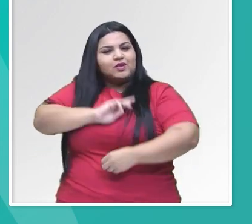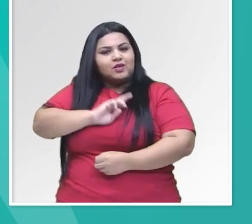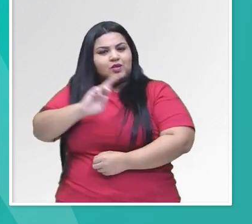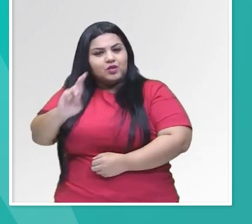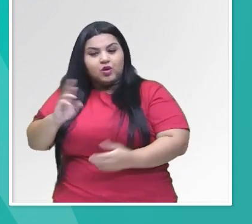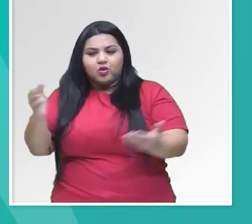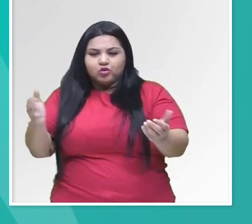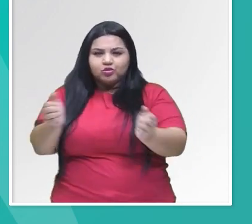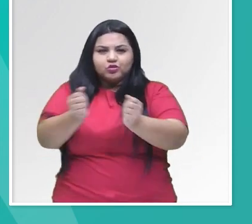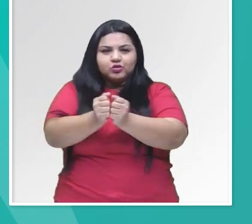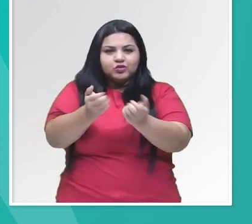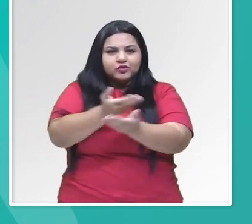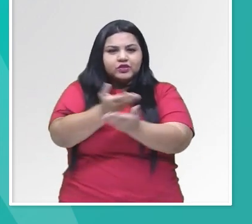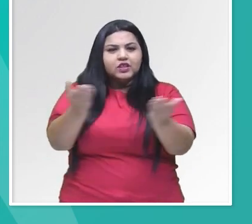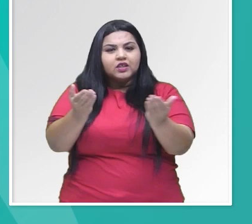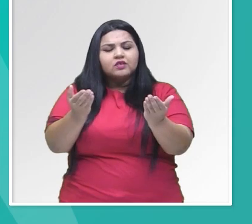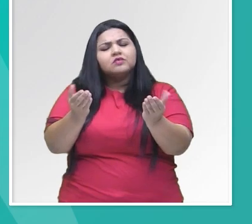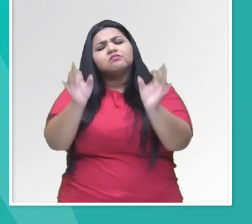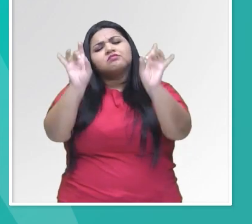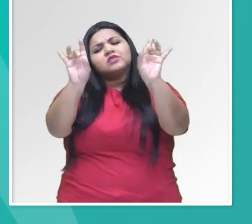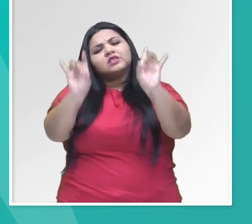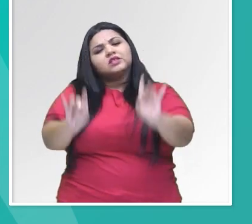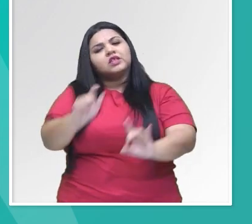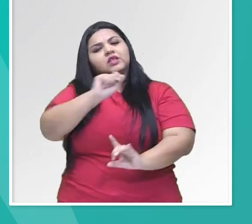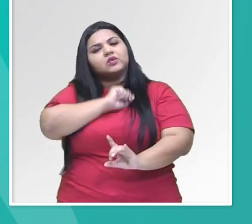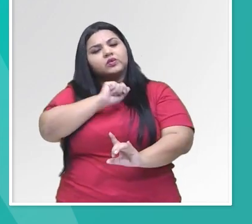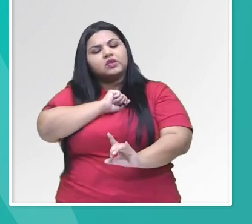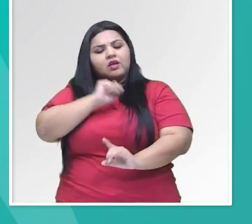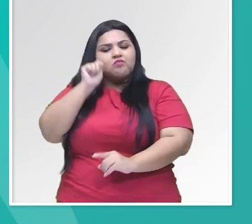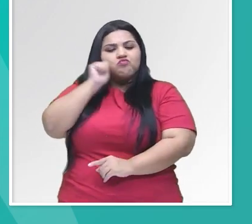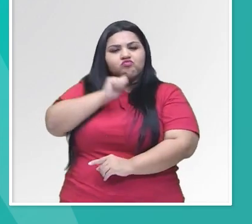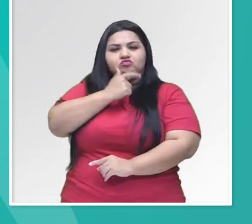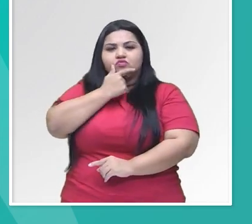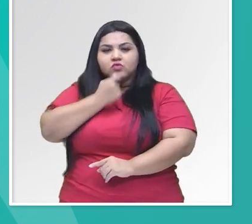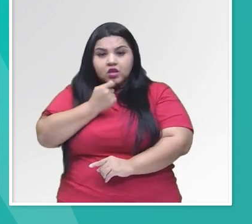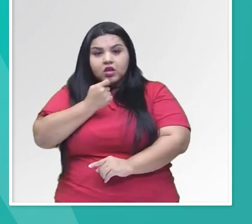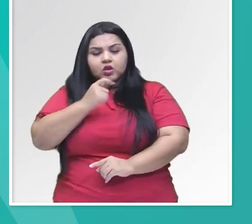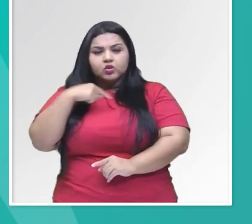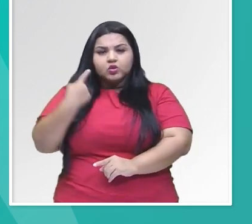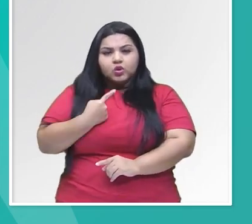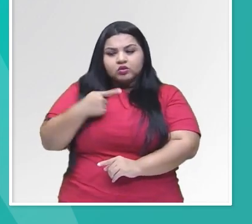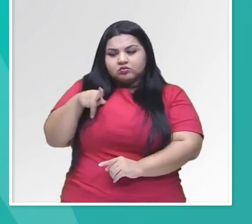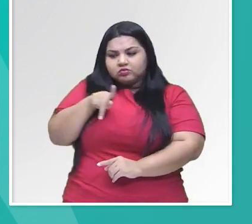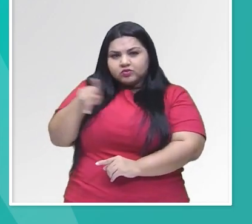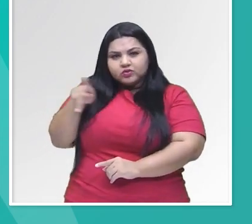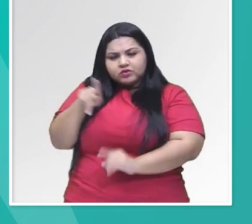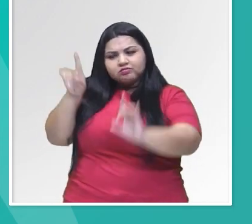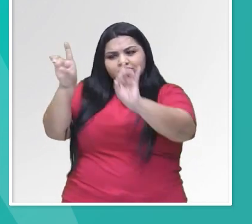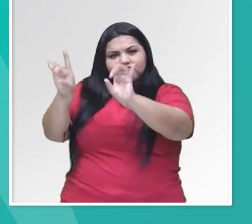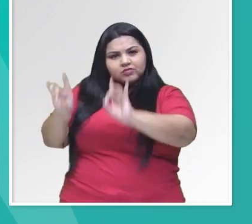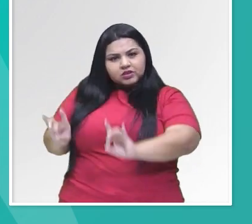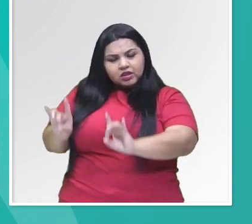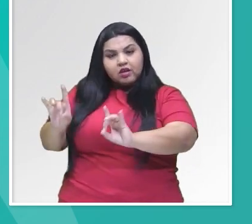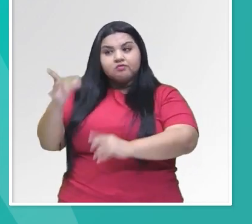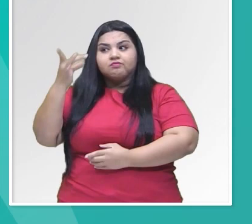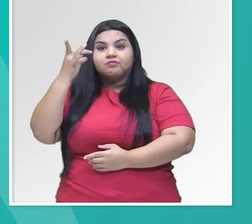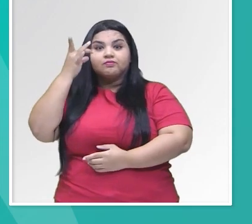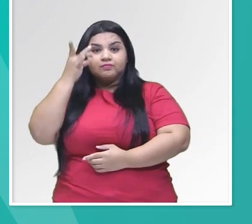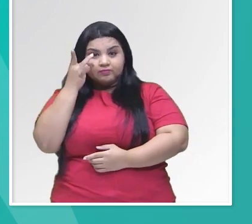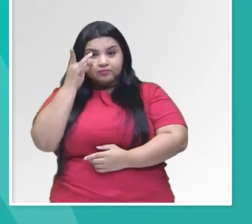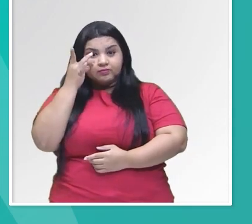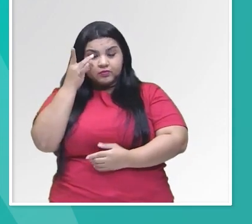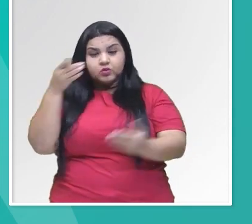de hoje. Queridos alunos, queridas alunas, nossos colegas, queridos professores